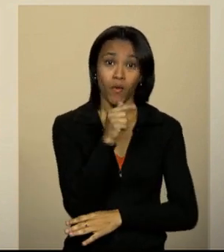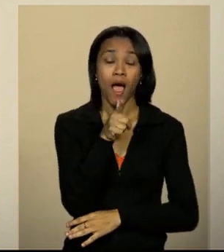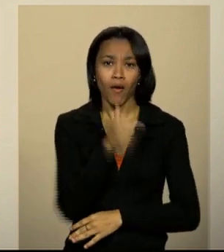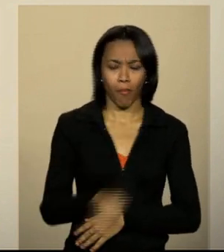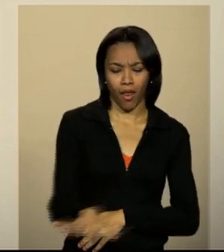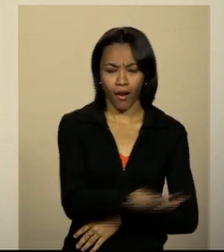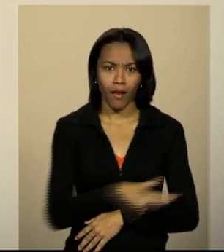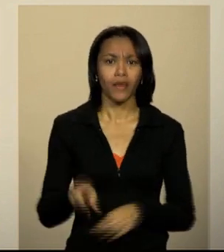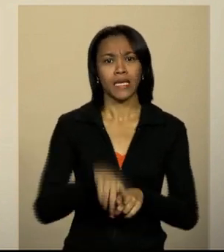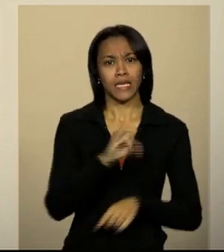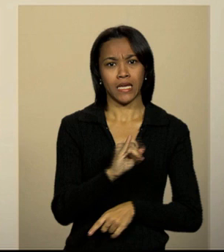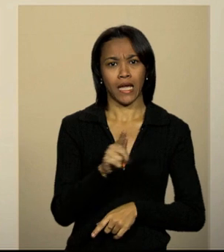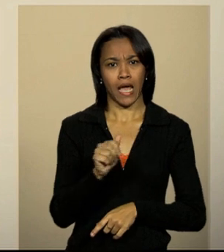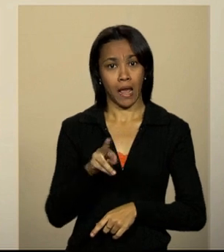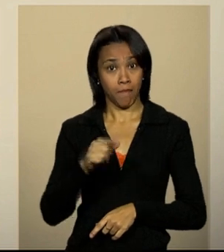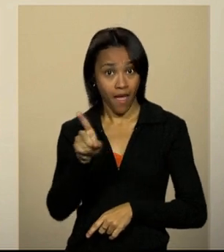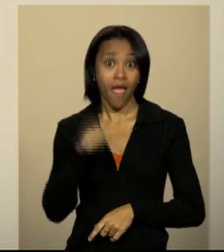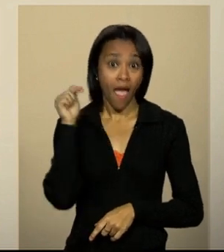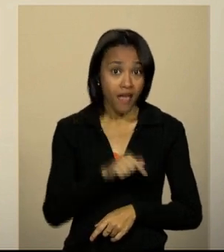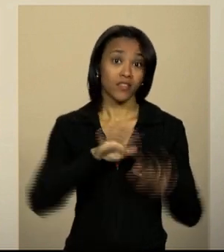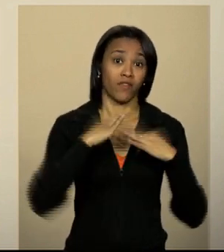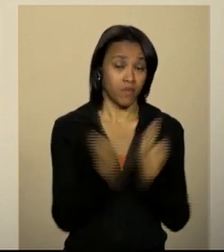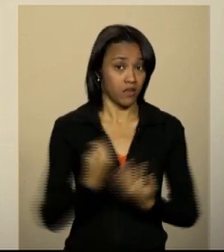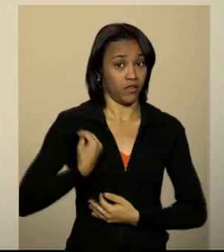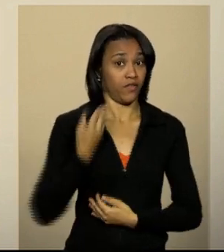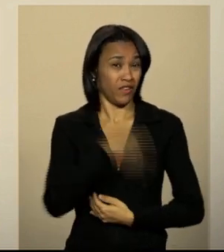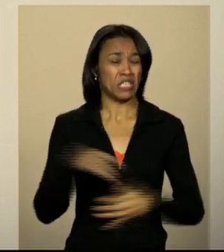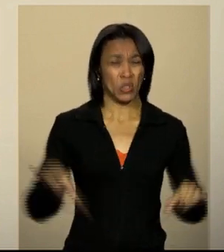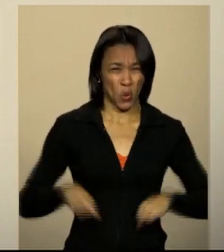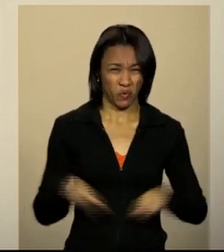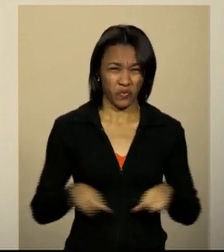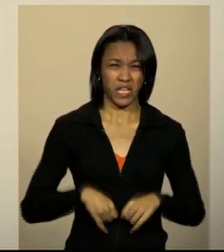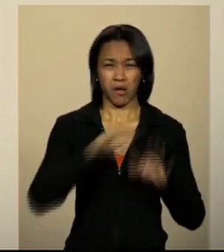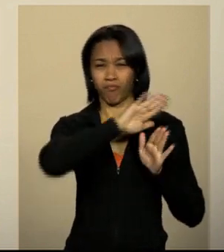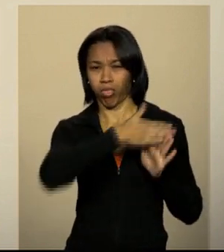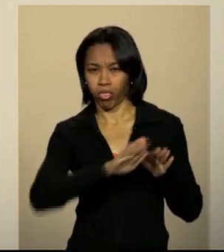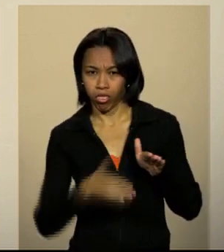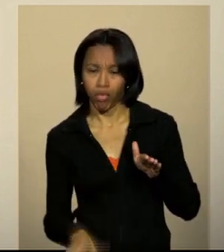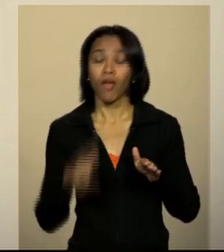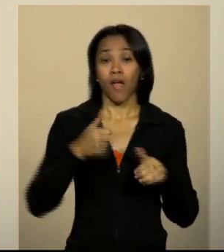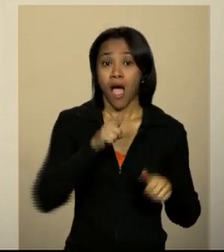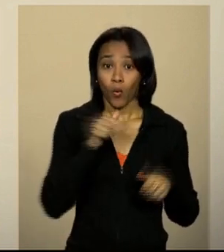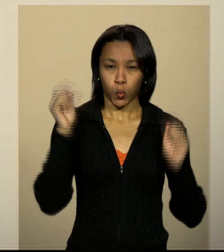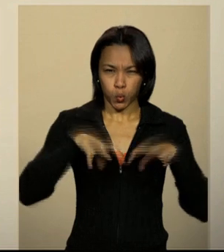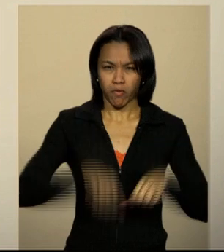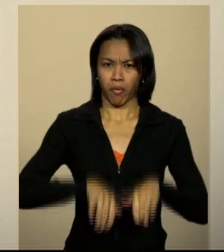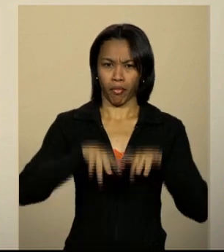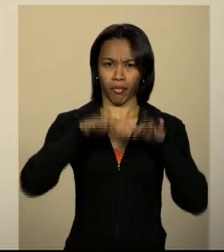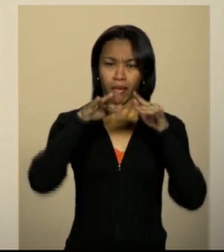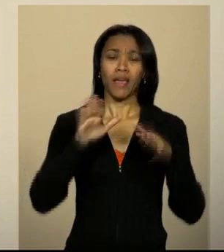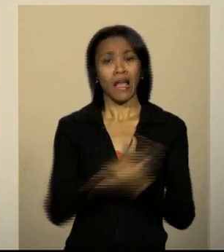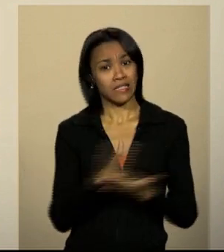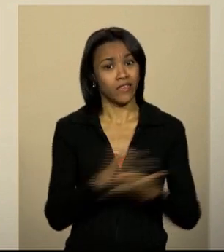em cima dos mangues Igarapés essas famílias Luciano que sofriam quando deslizamentos com enche e muitas vezes